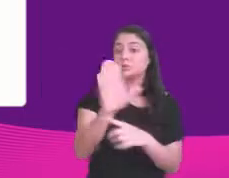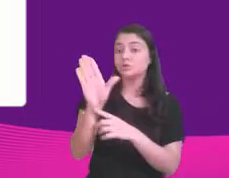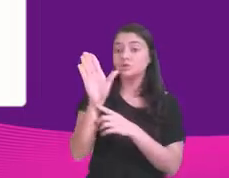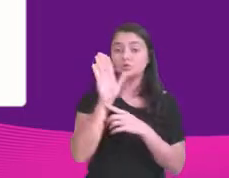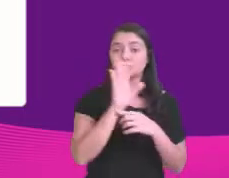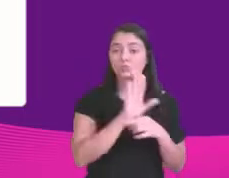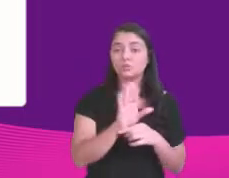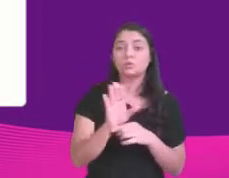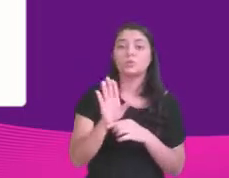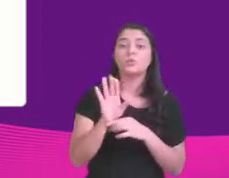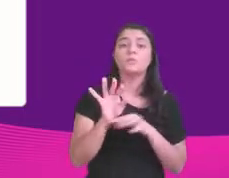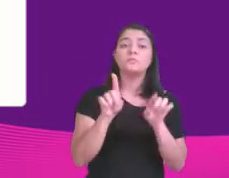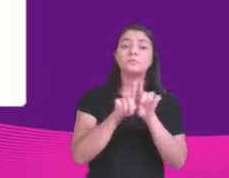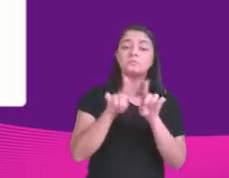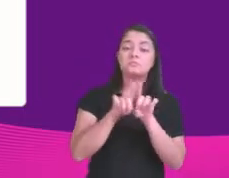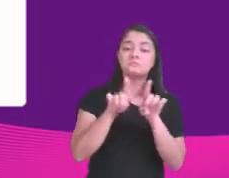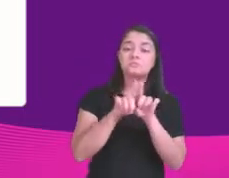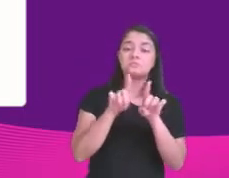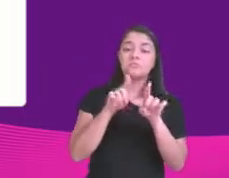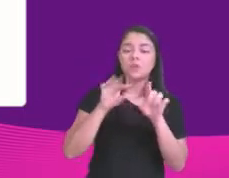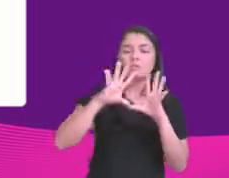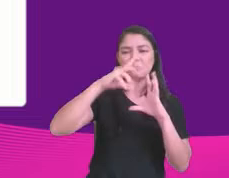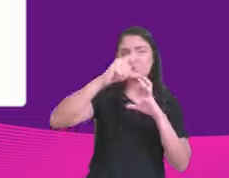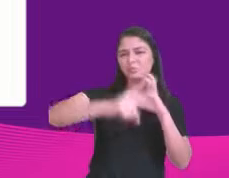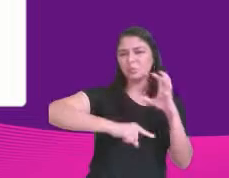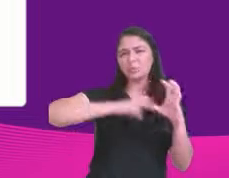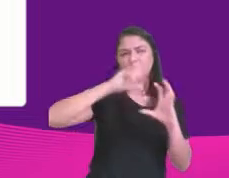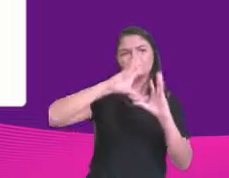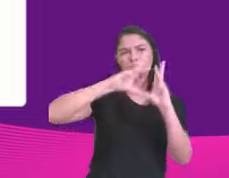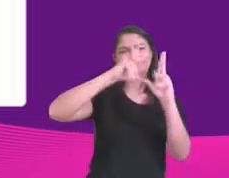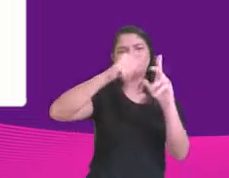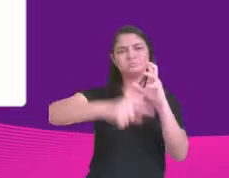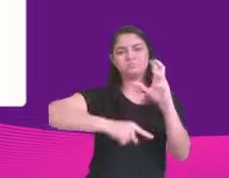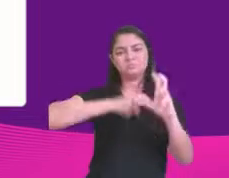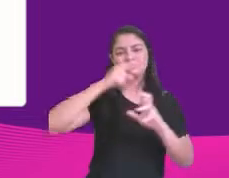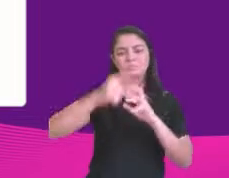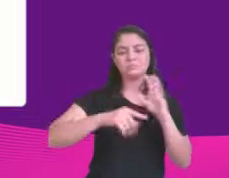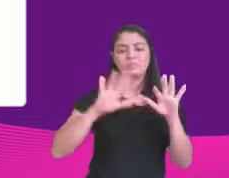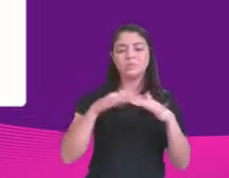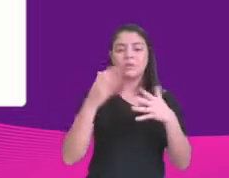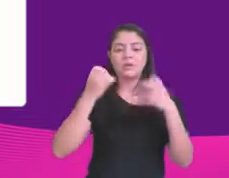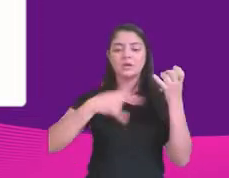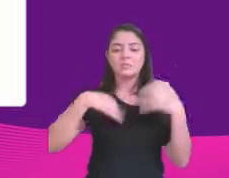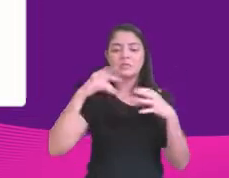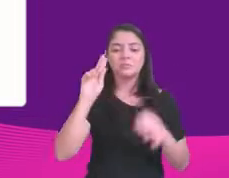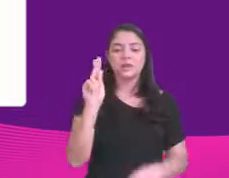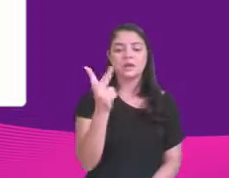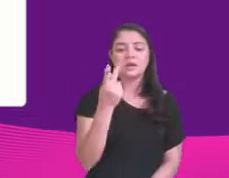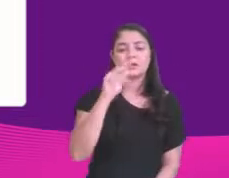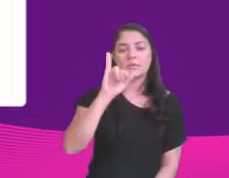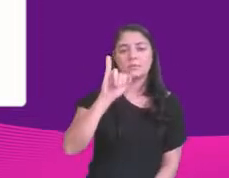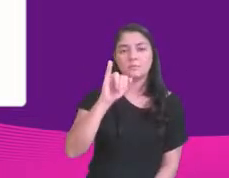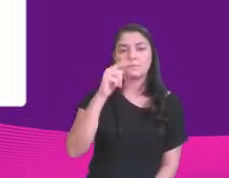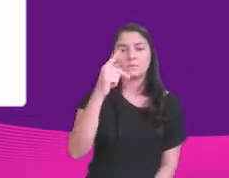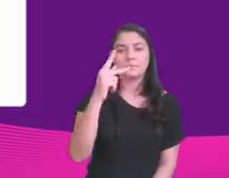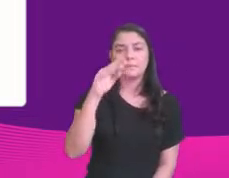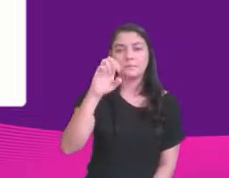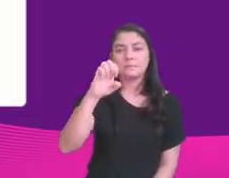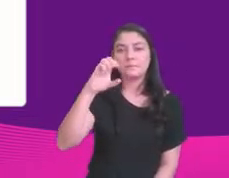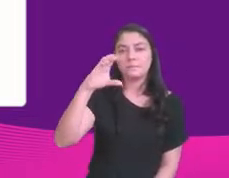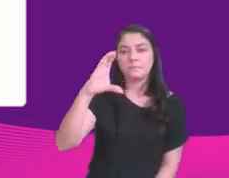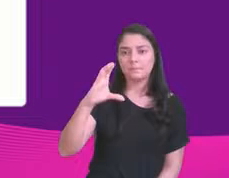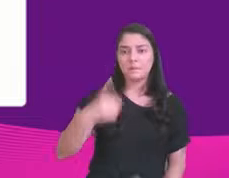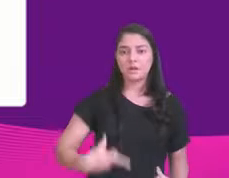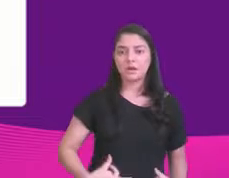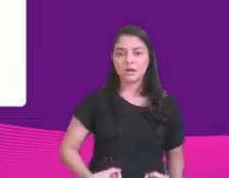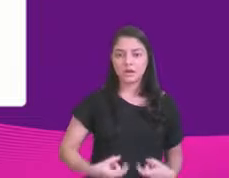a implementação a nível mundial. Então, hoje, quando a gente fala de HIPEC, sim, hoje o câncer de ovário, talvez em primeiro lugar,